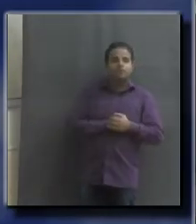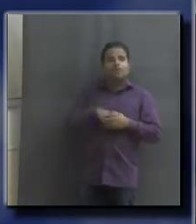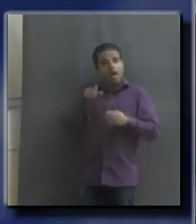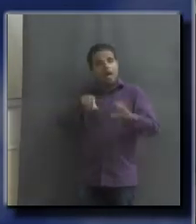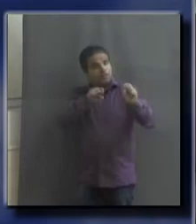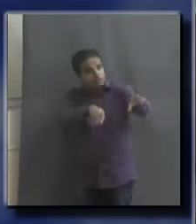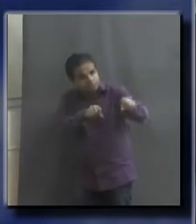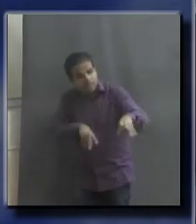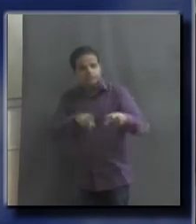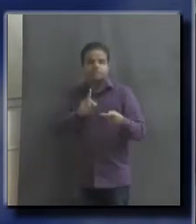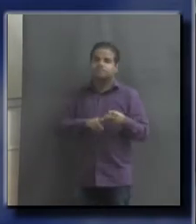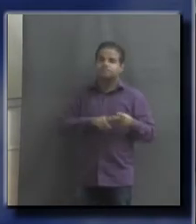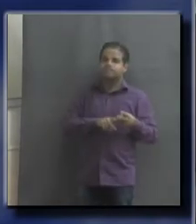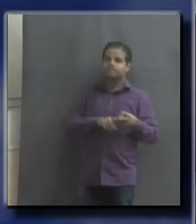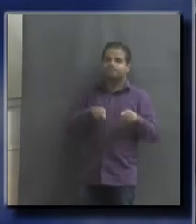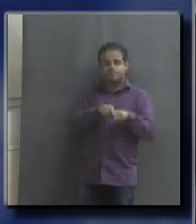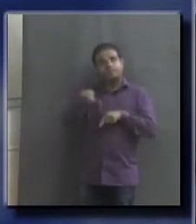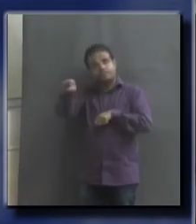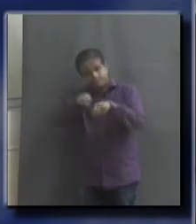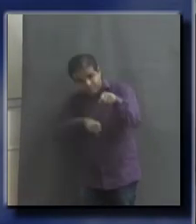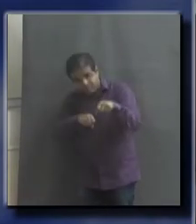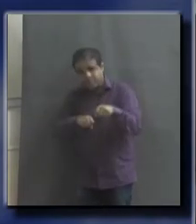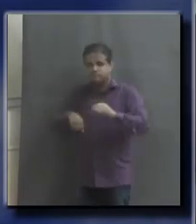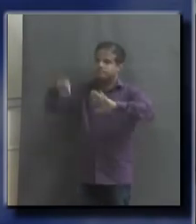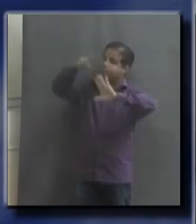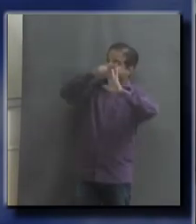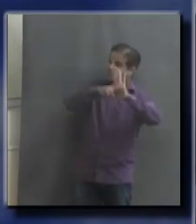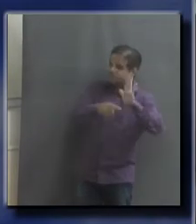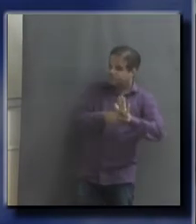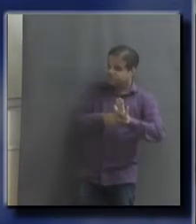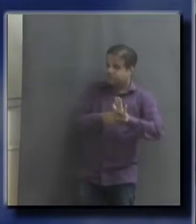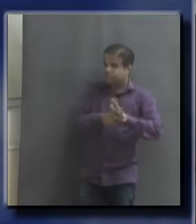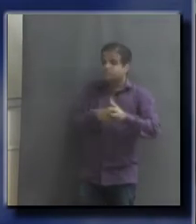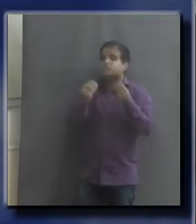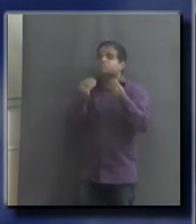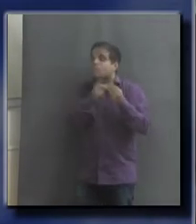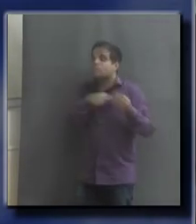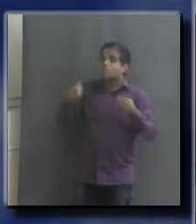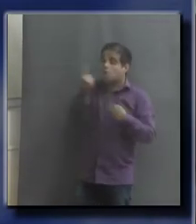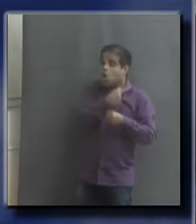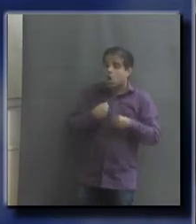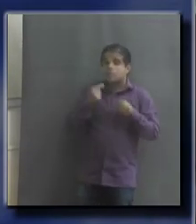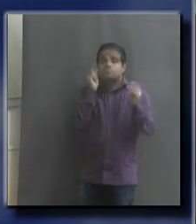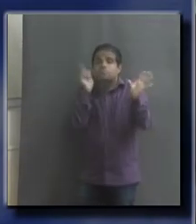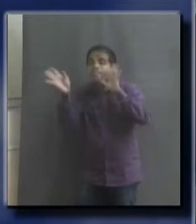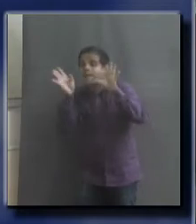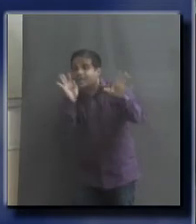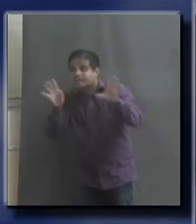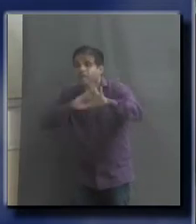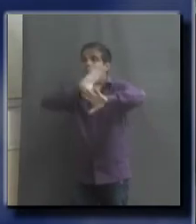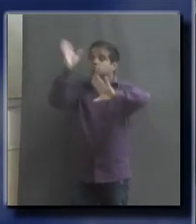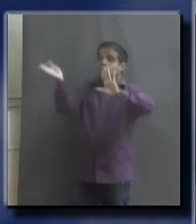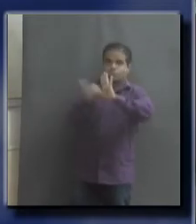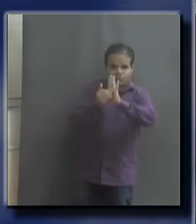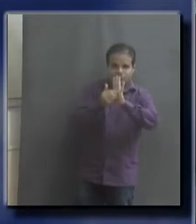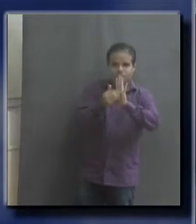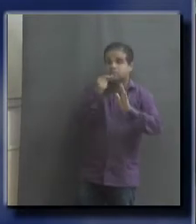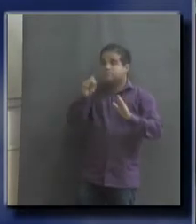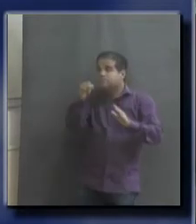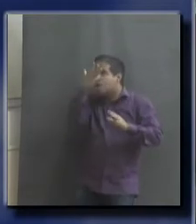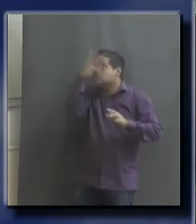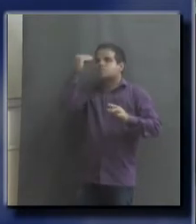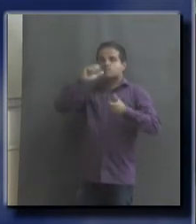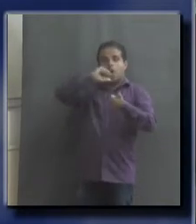a educação e a formação como diretriz, né? Como que a gente vai pensar tudo isso sem esquecer